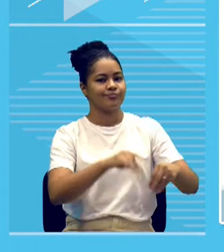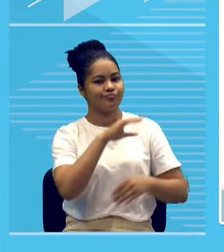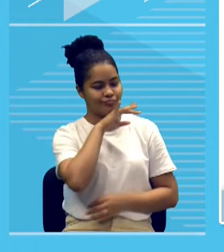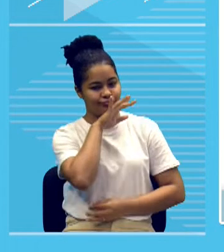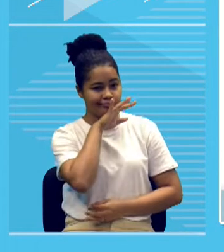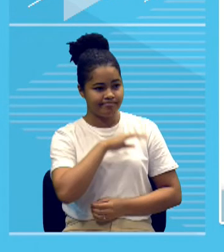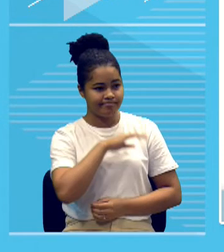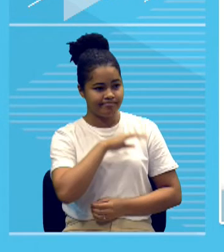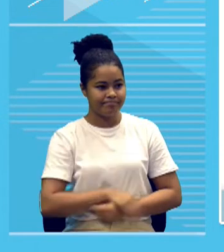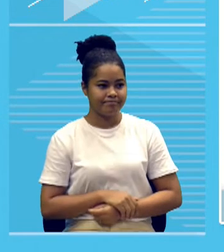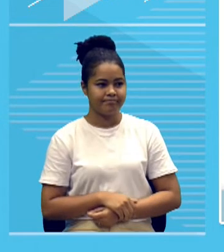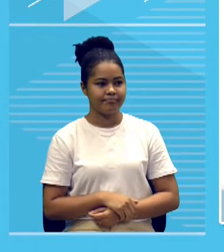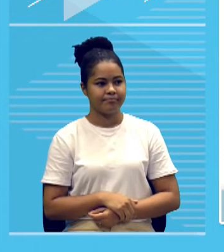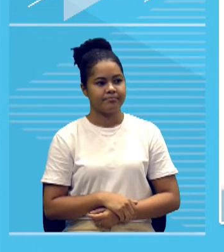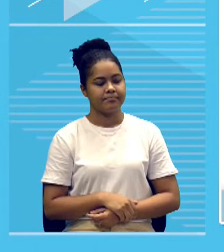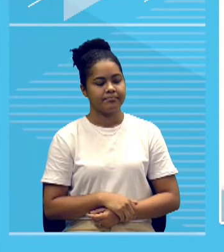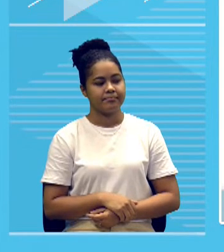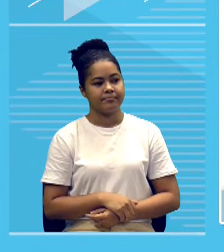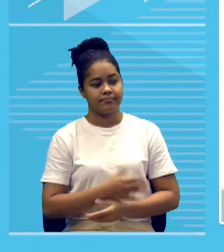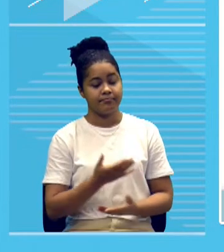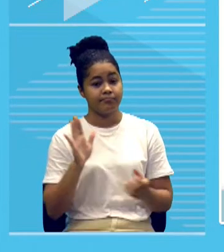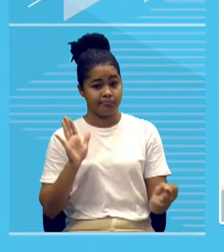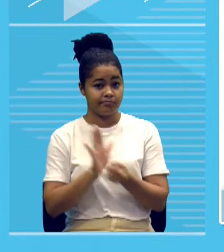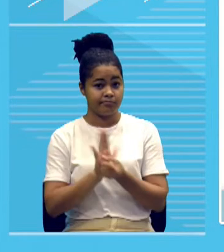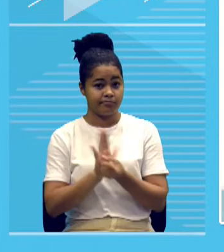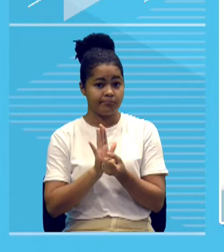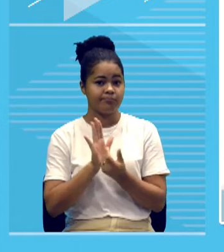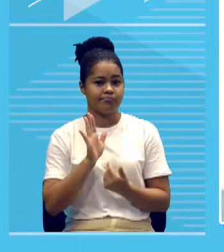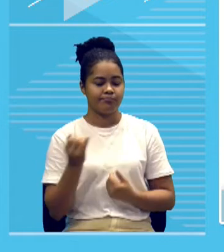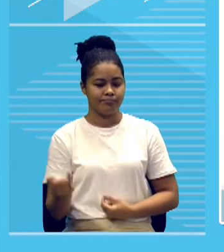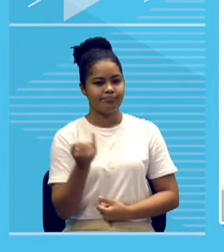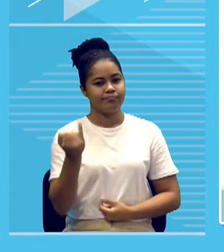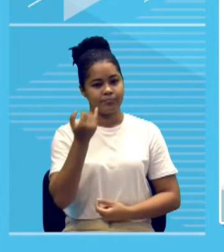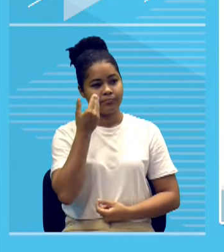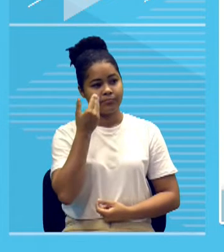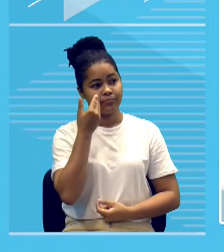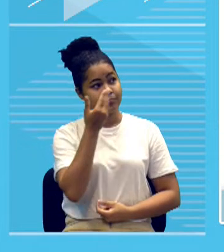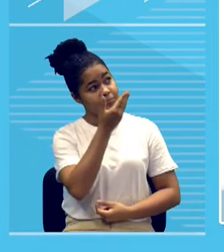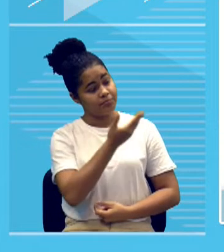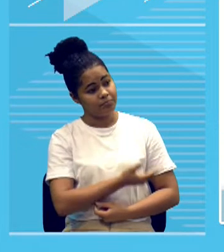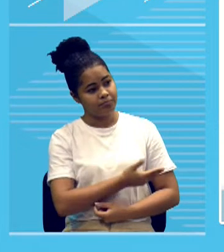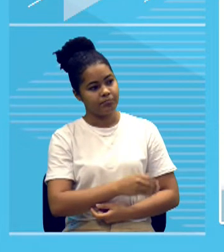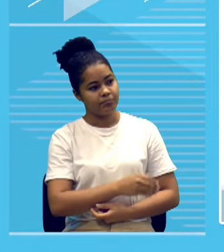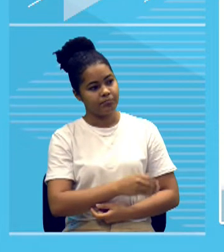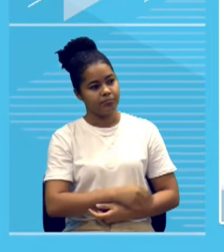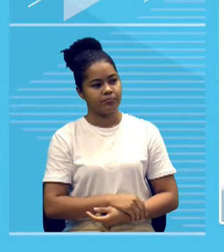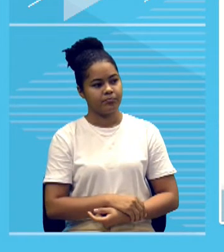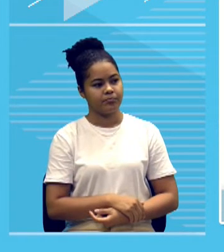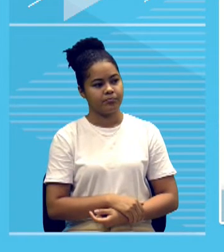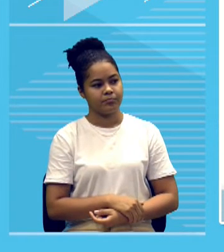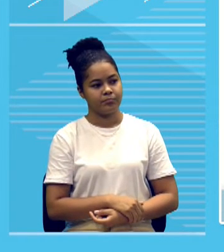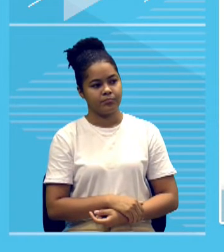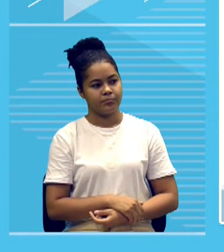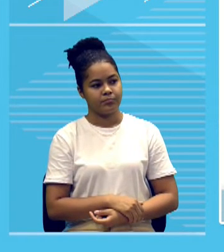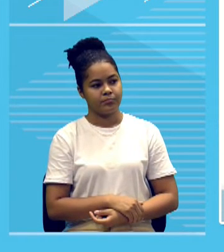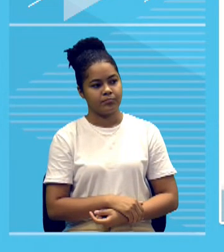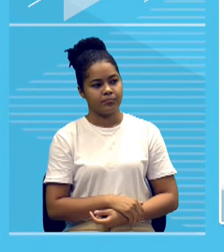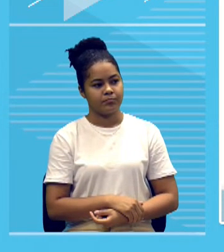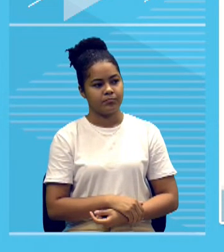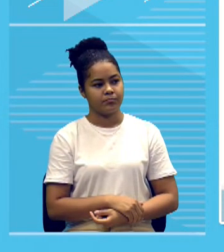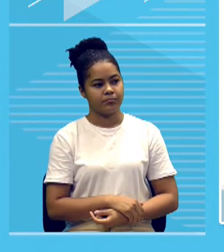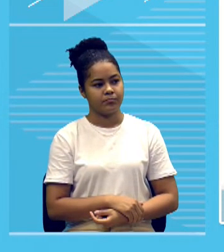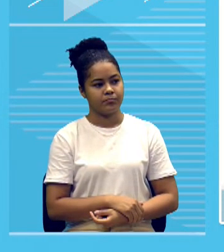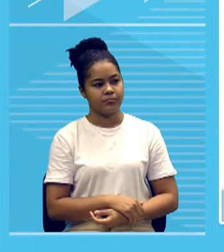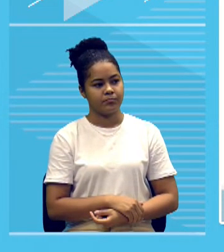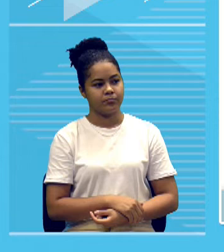também tem desvantagens eu vou destacar O que é importante aí depois eu ampliar imagem para vocês tá legal